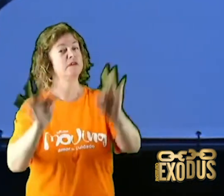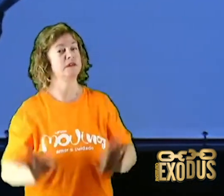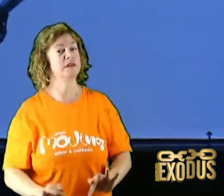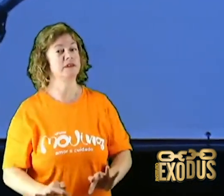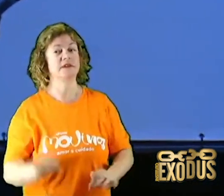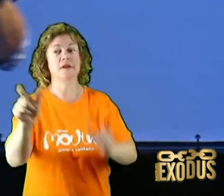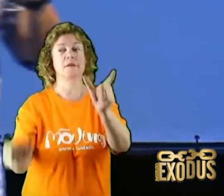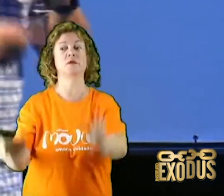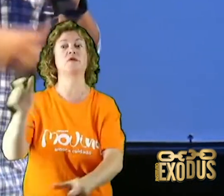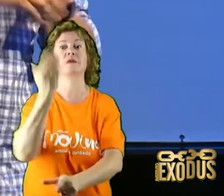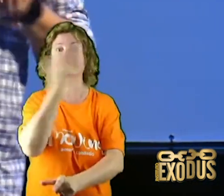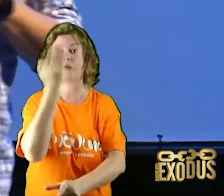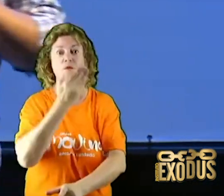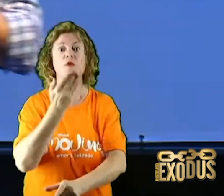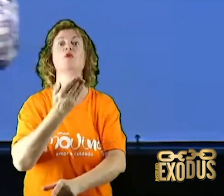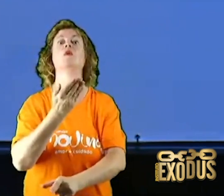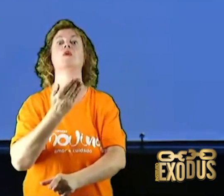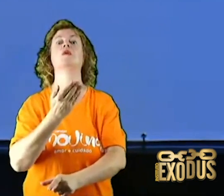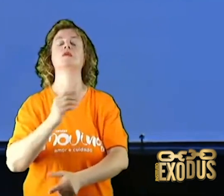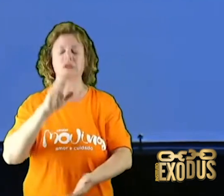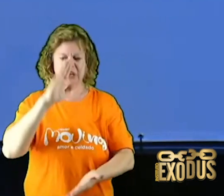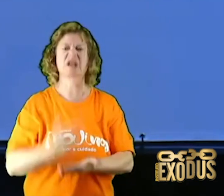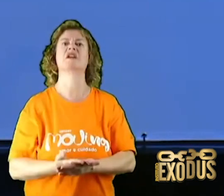Porque se você vê o milagre, isso não é fé.